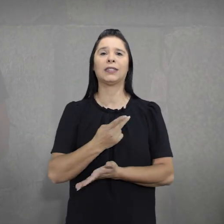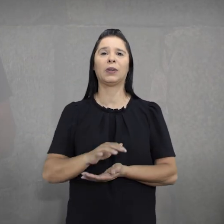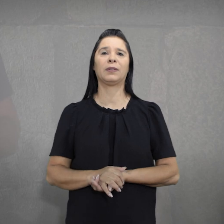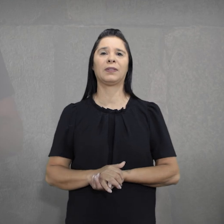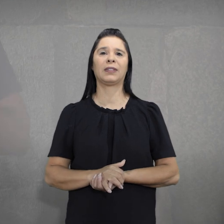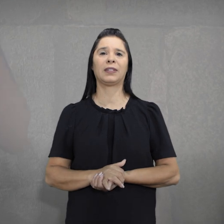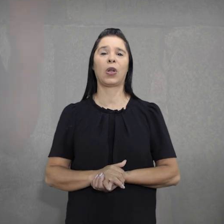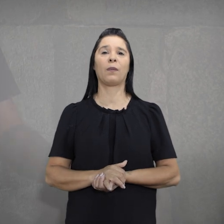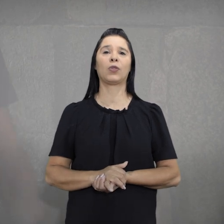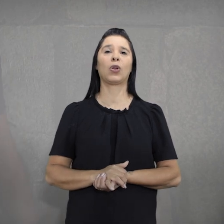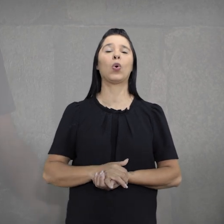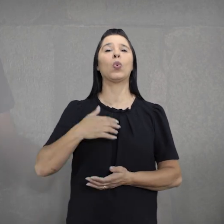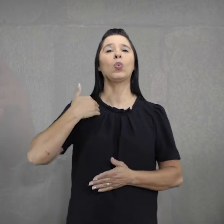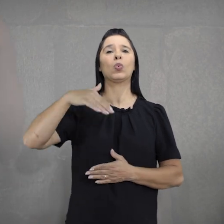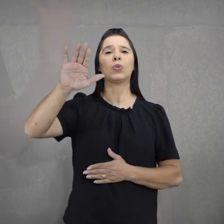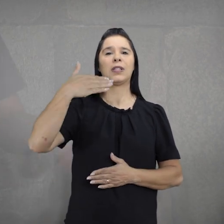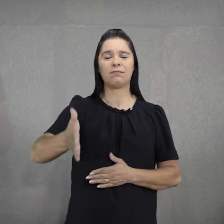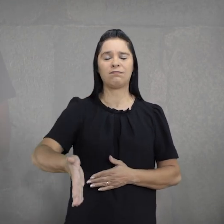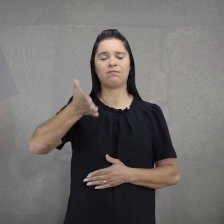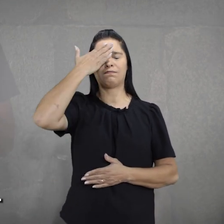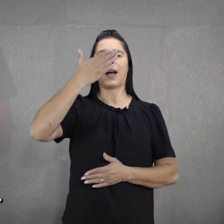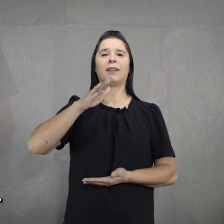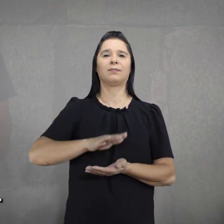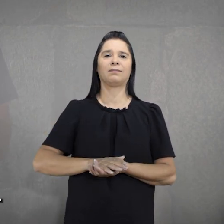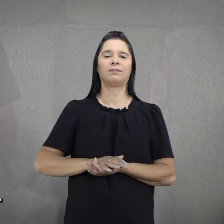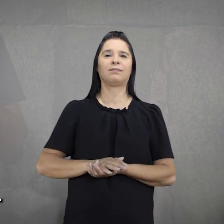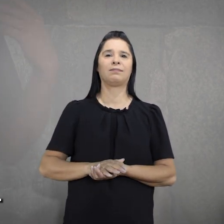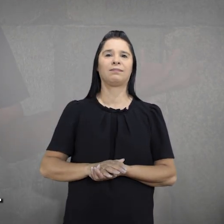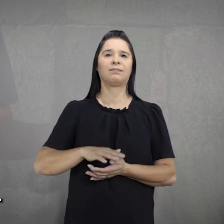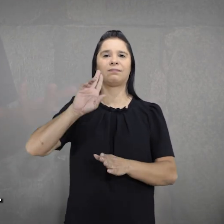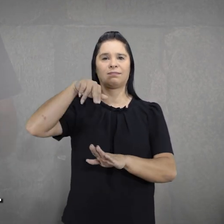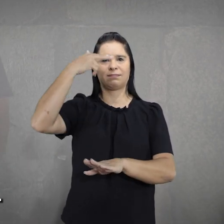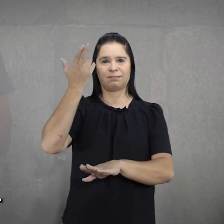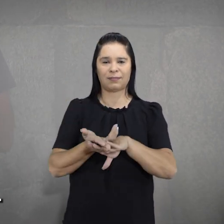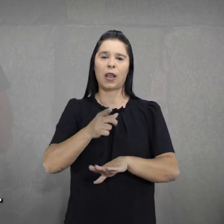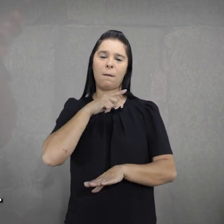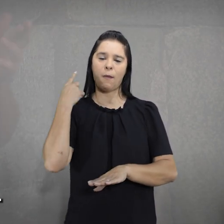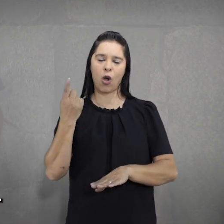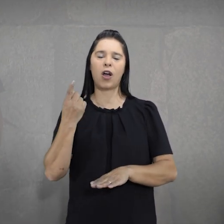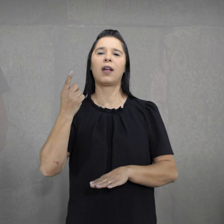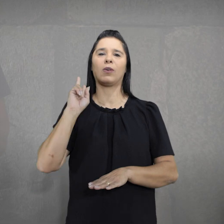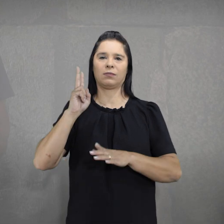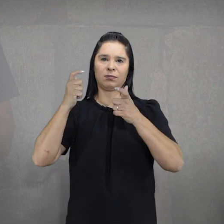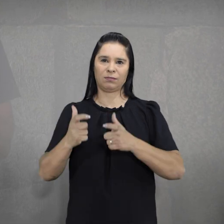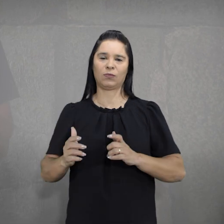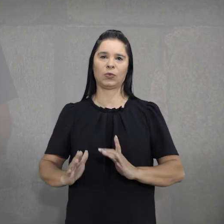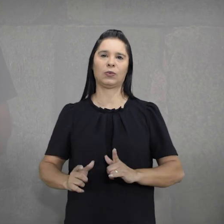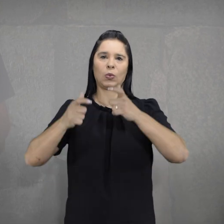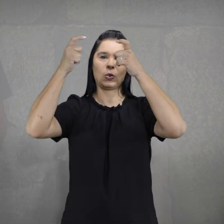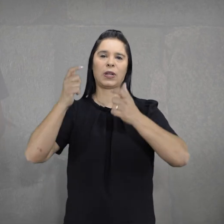coisa, que o sino desgovernou, acertou ele e acabou vindo a óbito lá na torre mesmo, né?